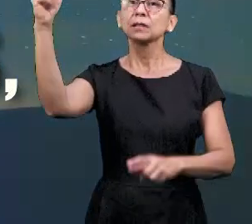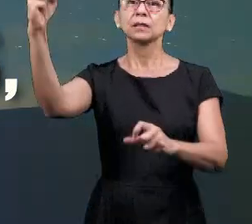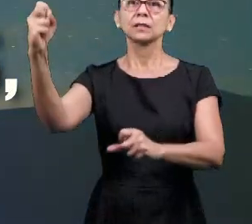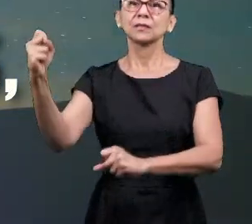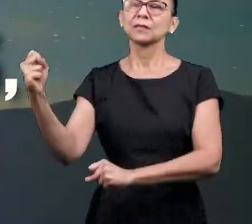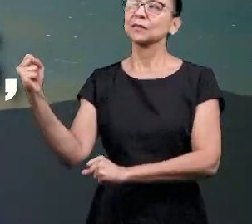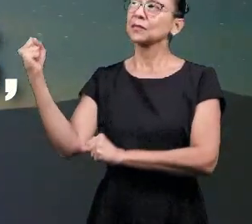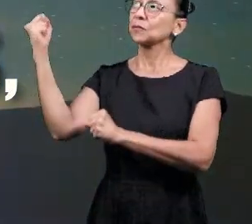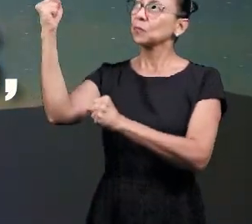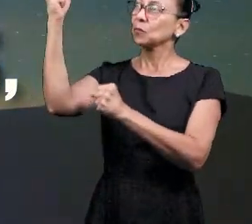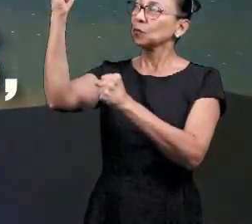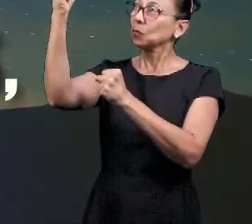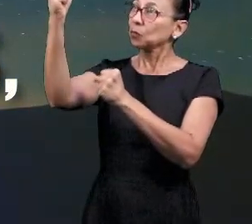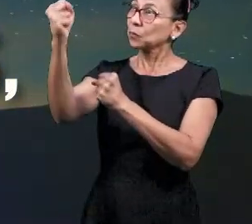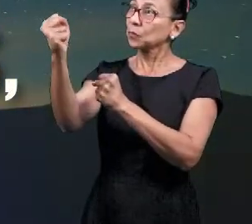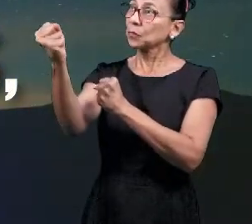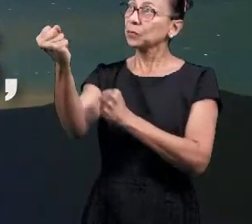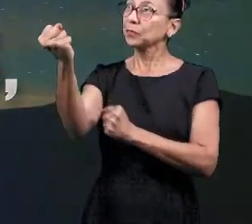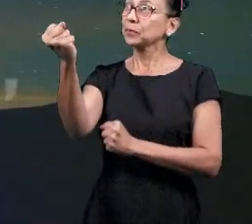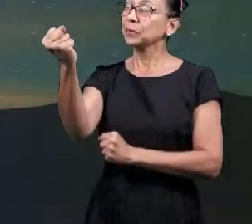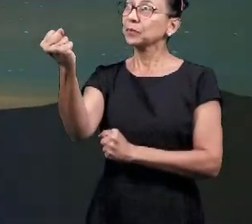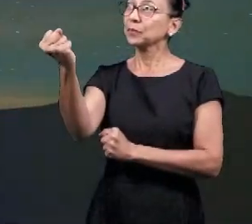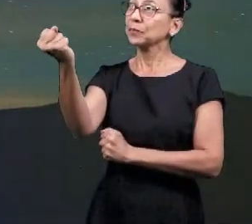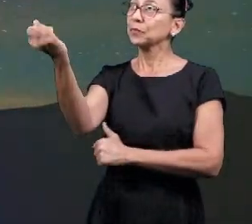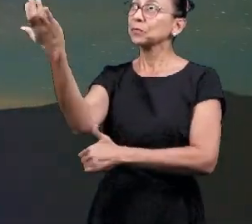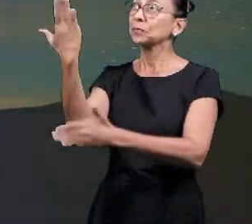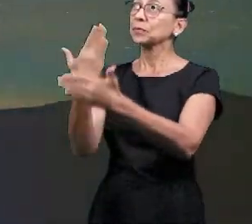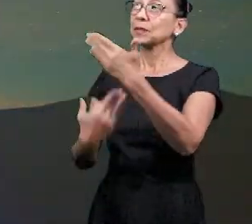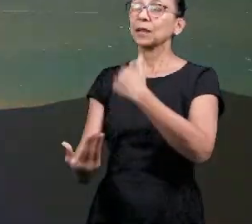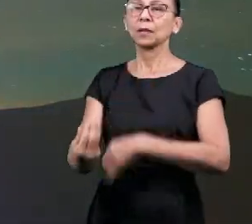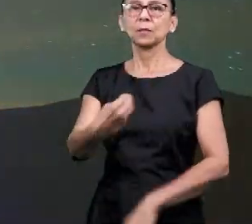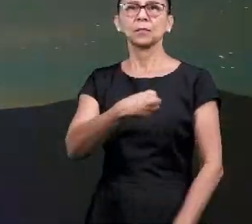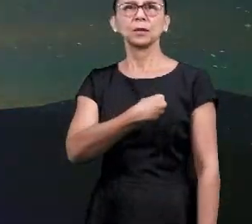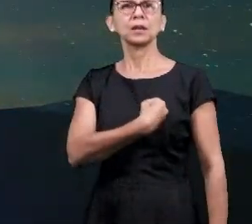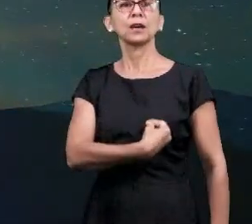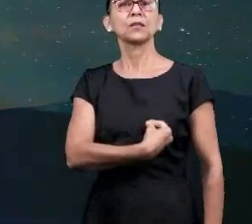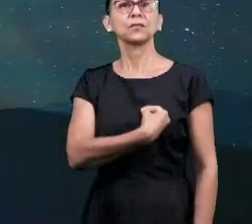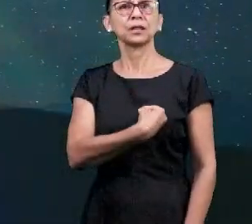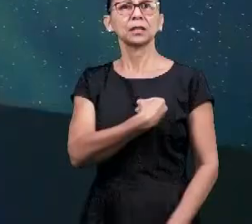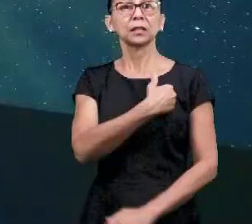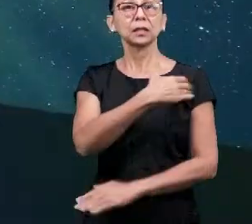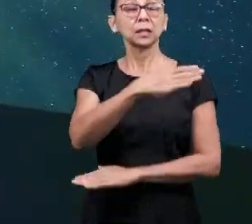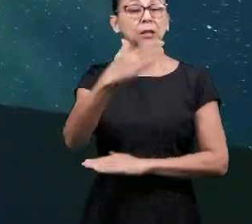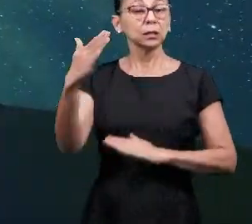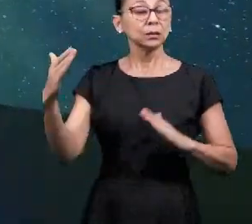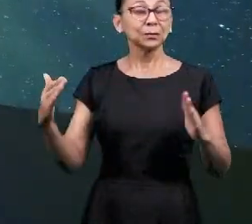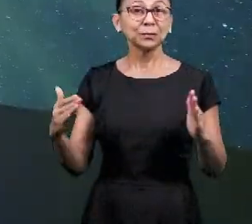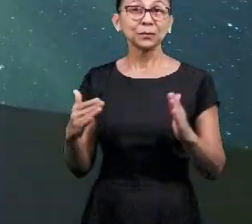Tudo eterno.